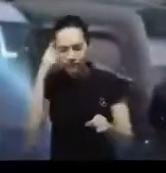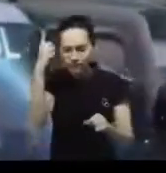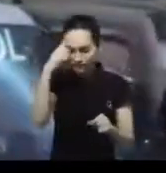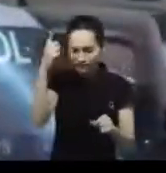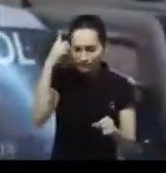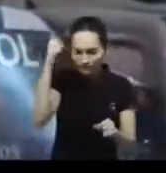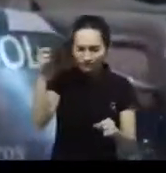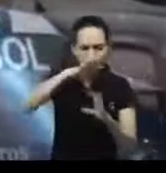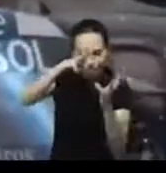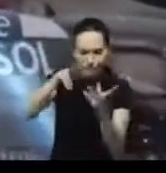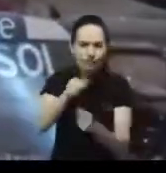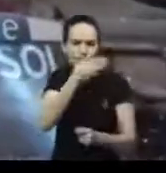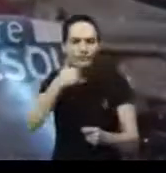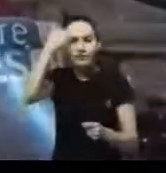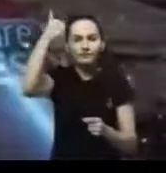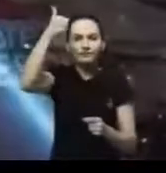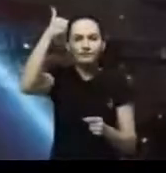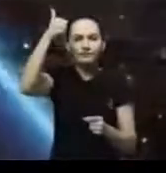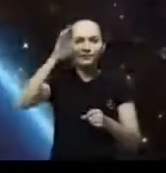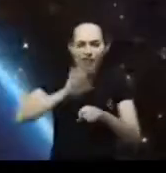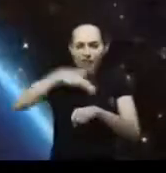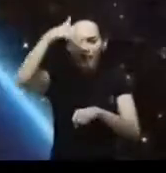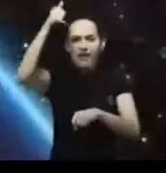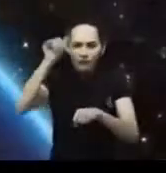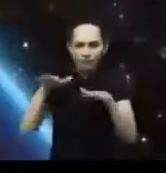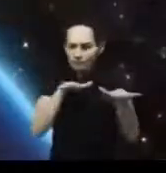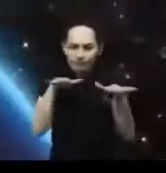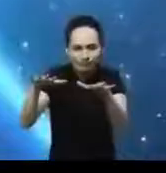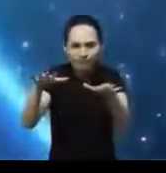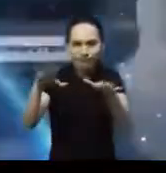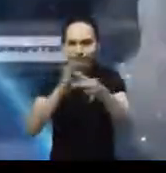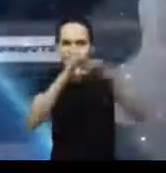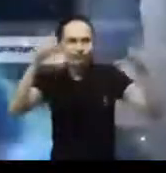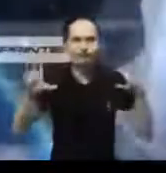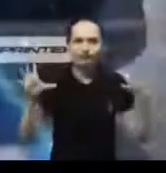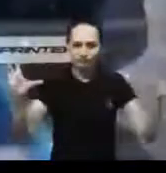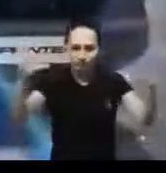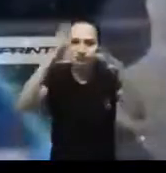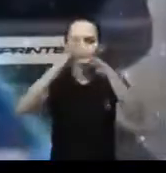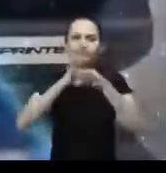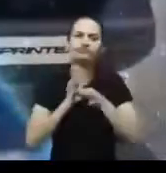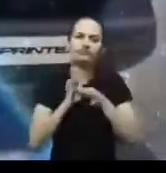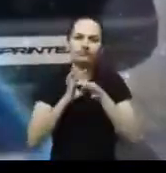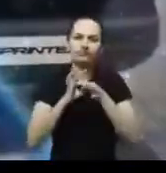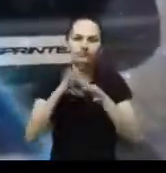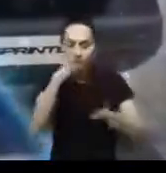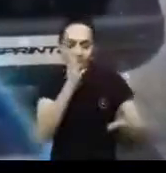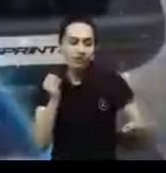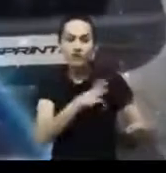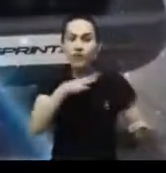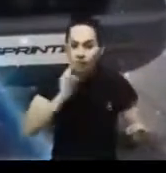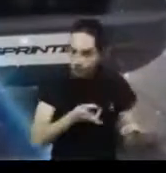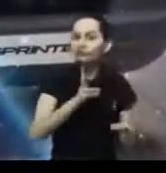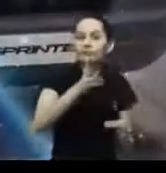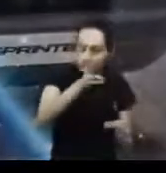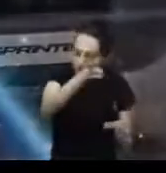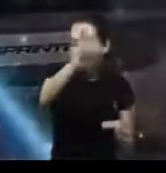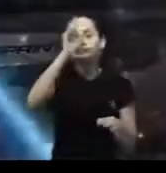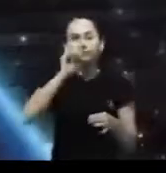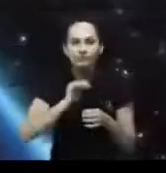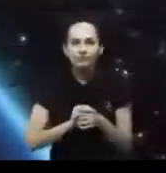o mundo melhor mais mobilidade e liberdade Mas conexão inovação constante